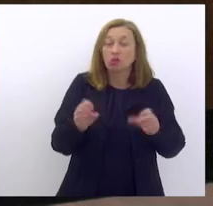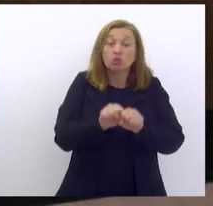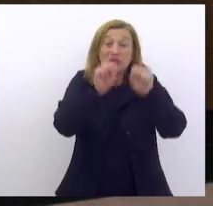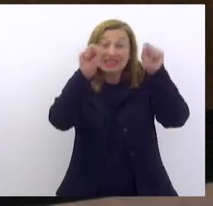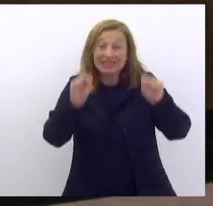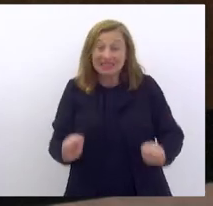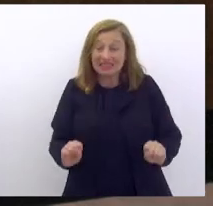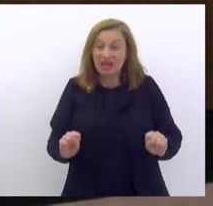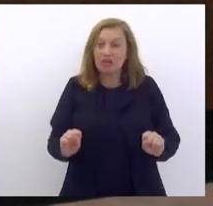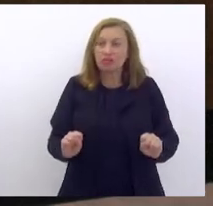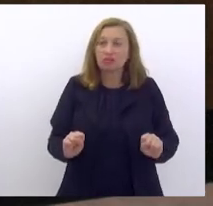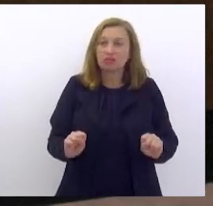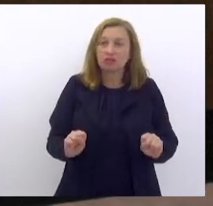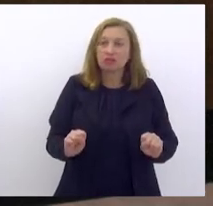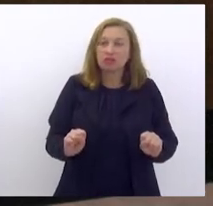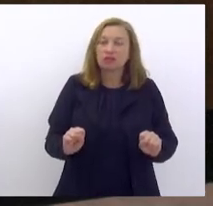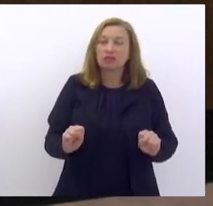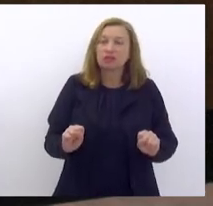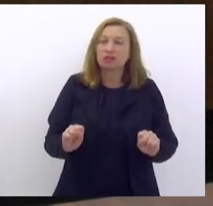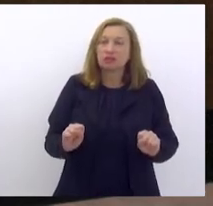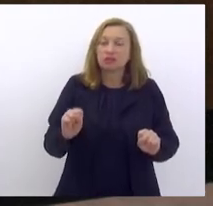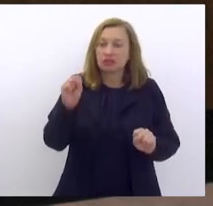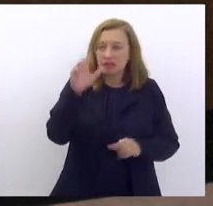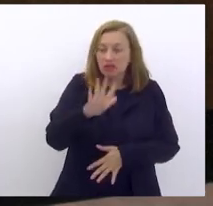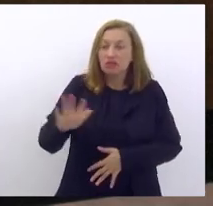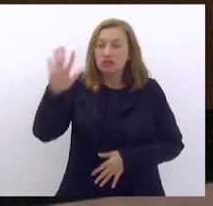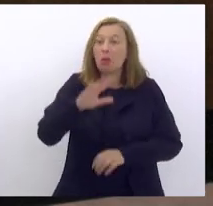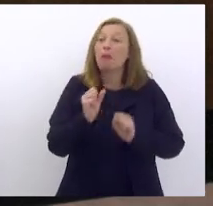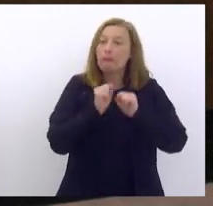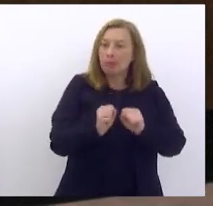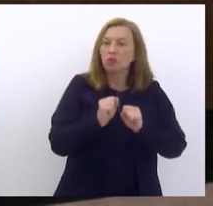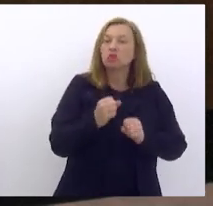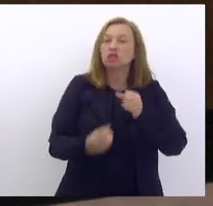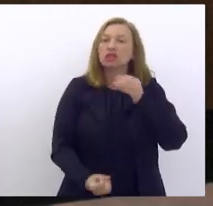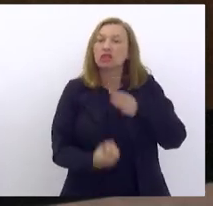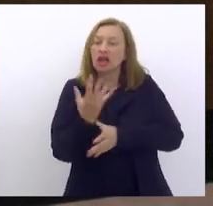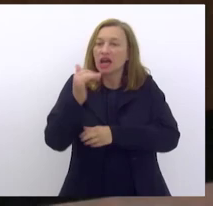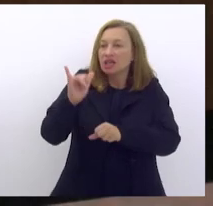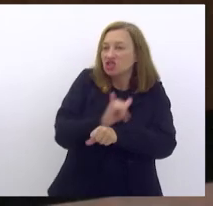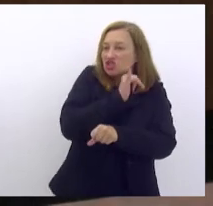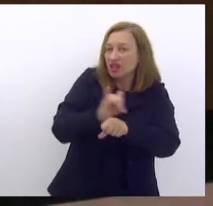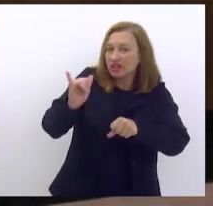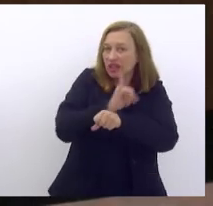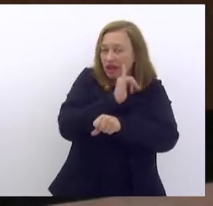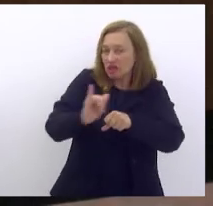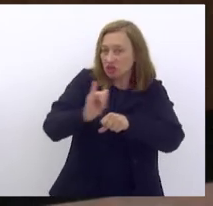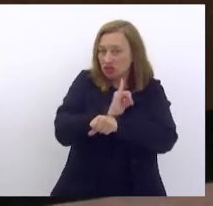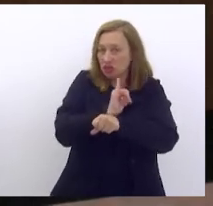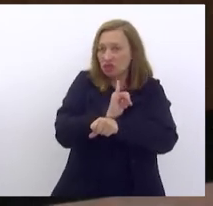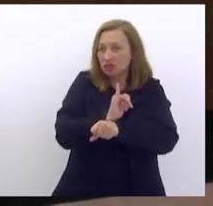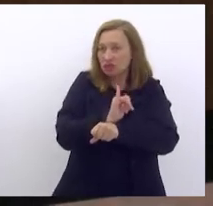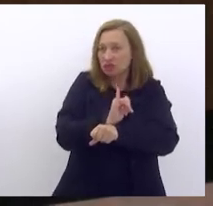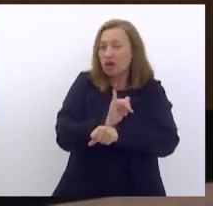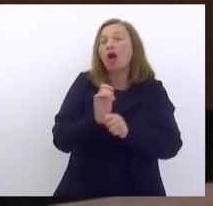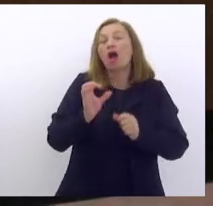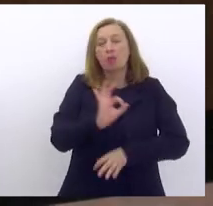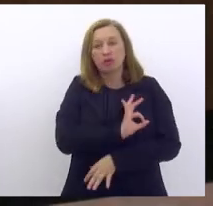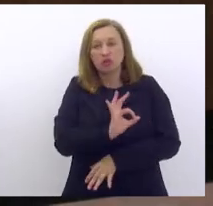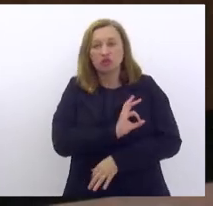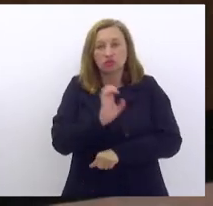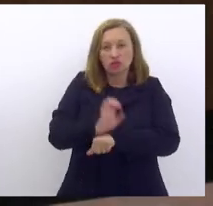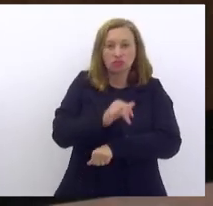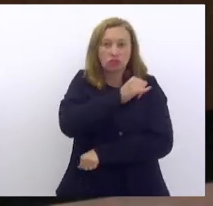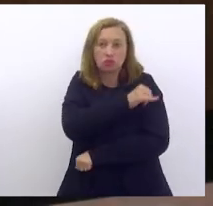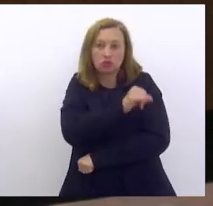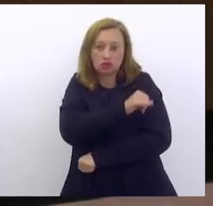sistema nacional, mas a gente pode criar mecanismos e deve criar mecanismos para que a Polícia do Estado do